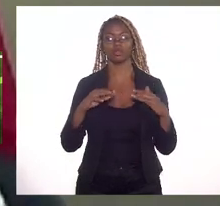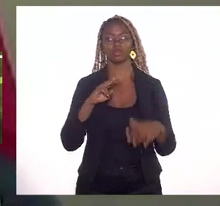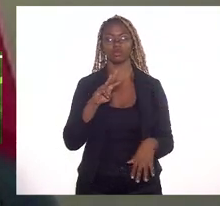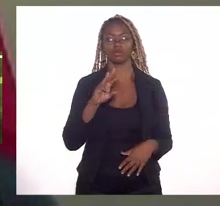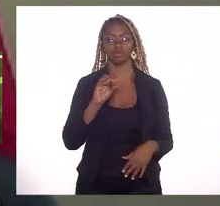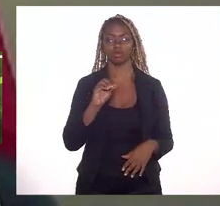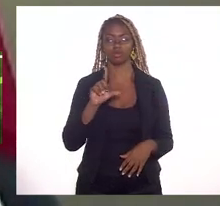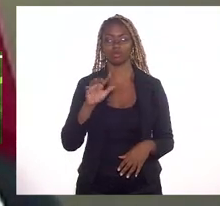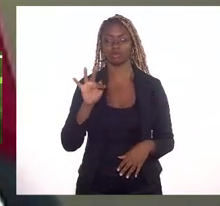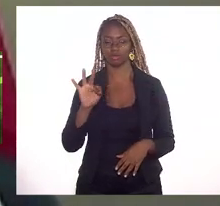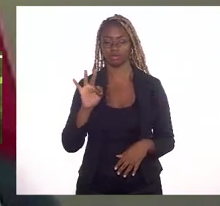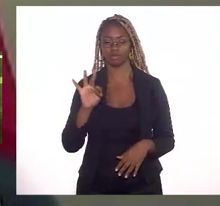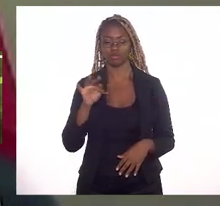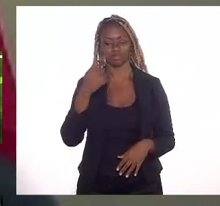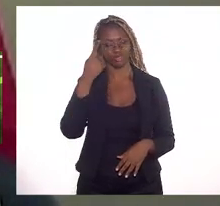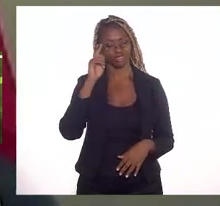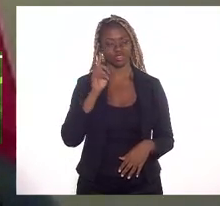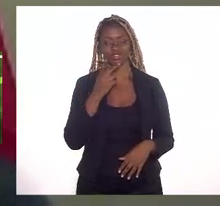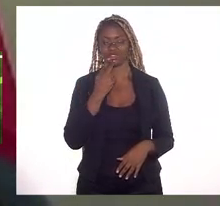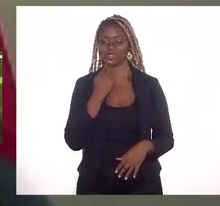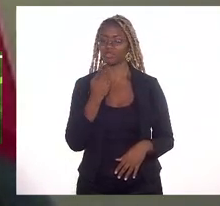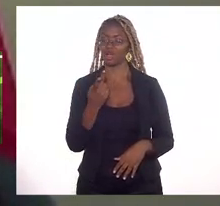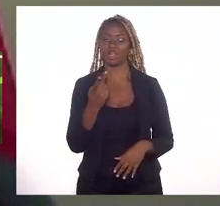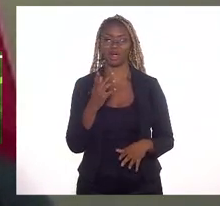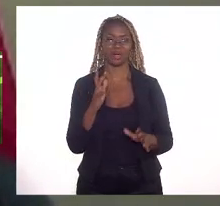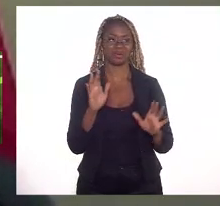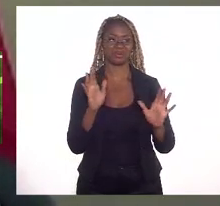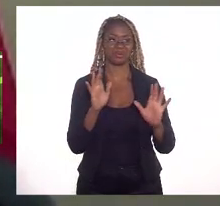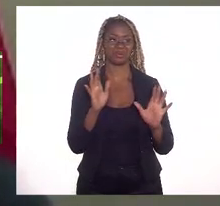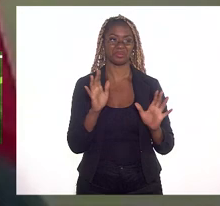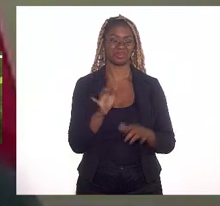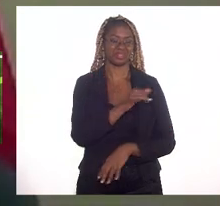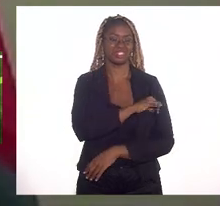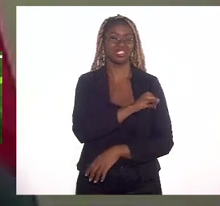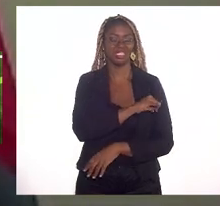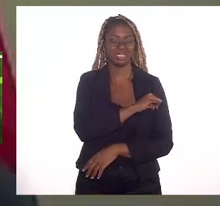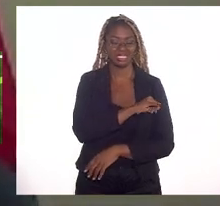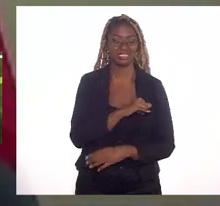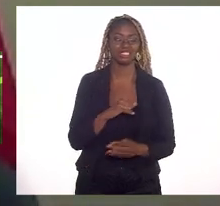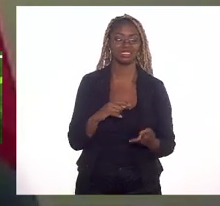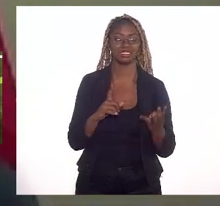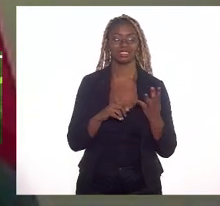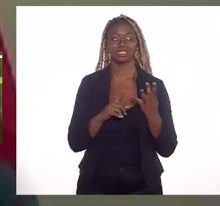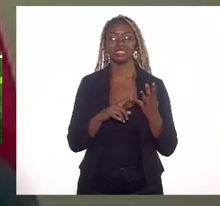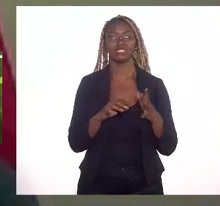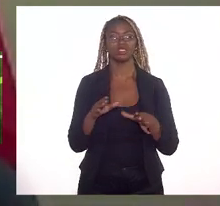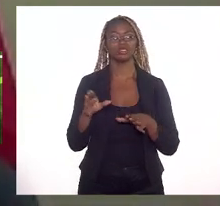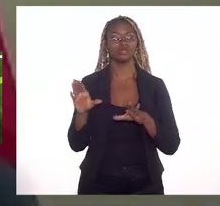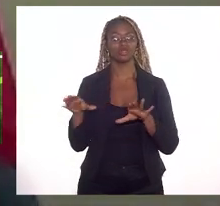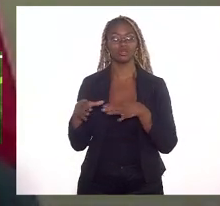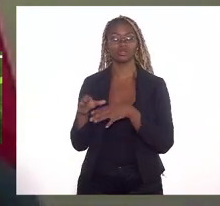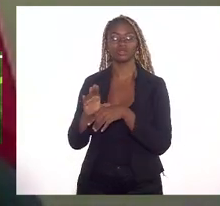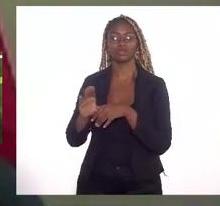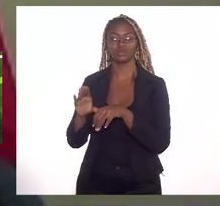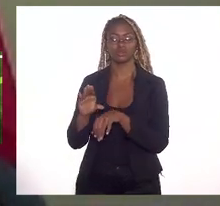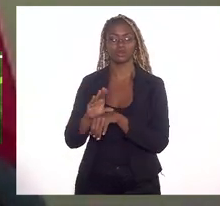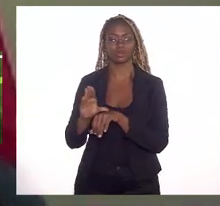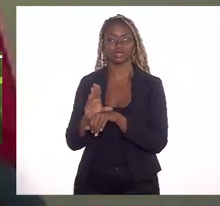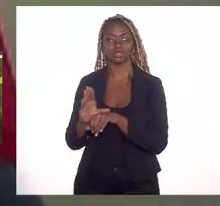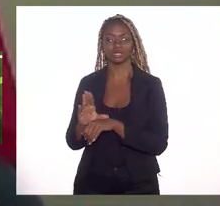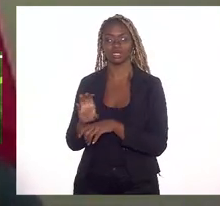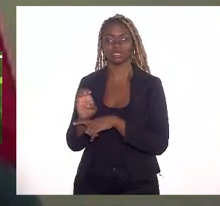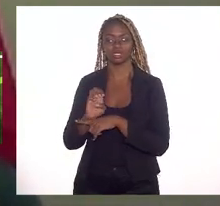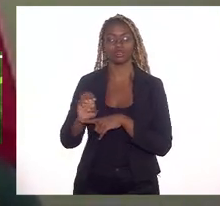aí eu acho que eu não sei falar, o Ixorme, Rio, e também do Conselho Estadual de Saúde, o